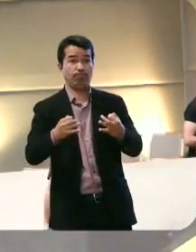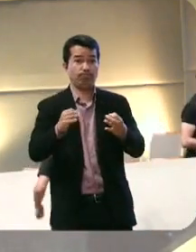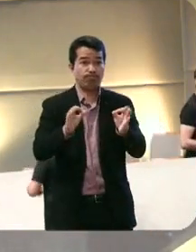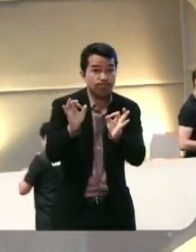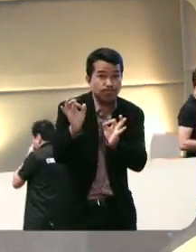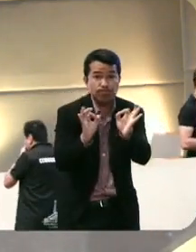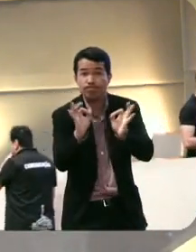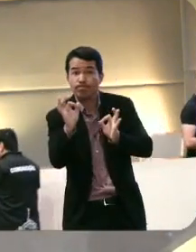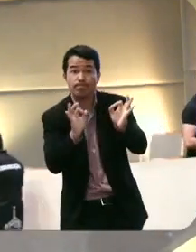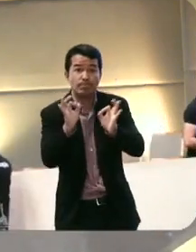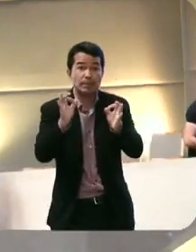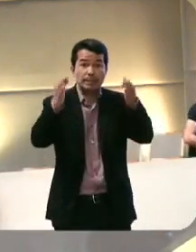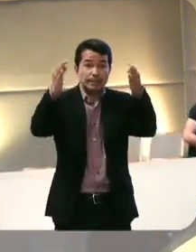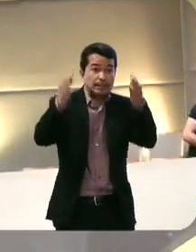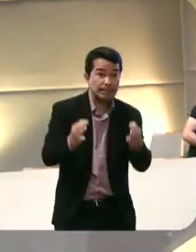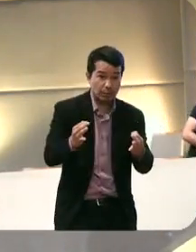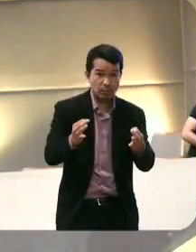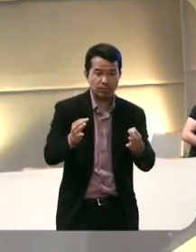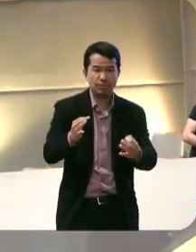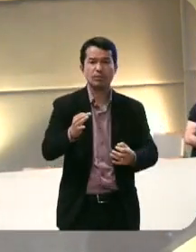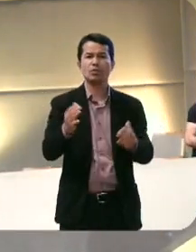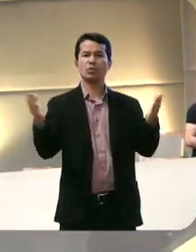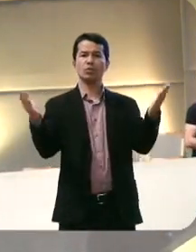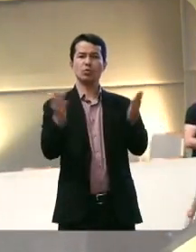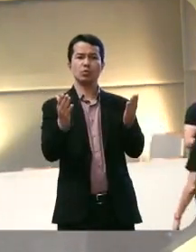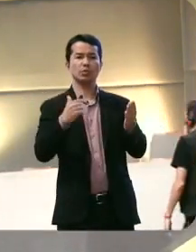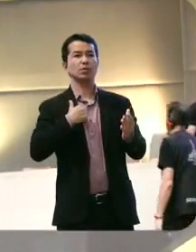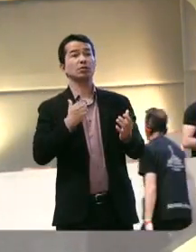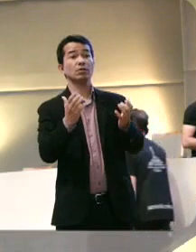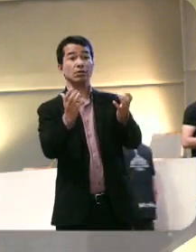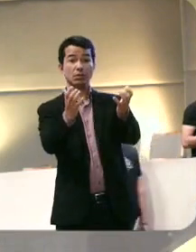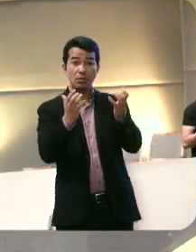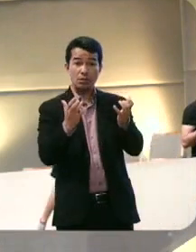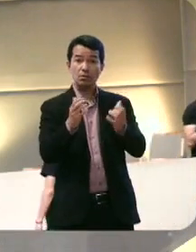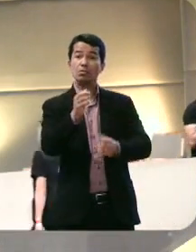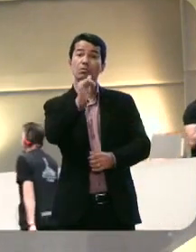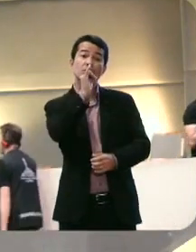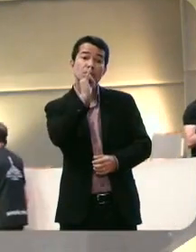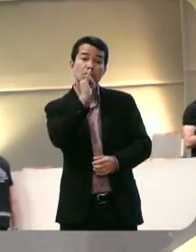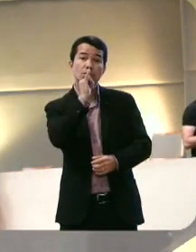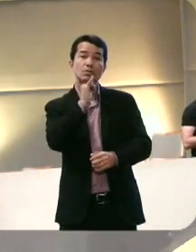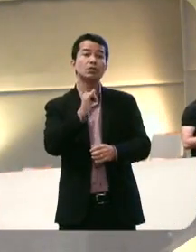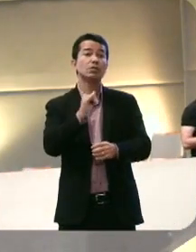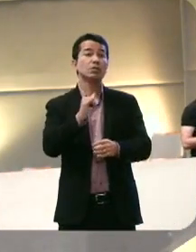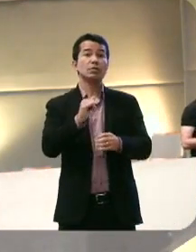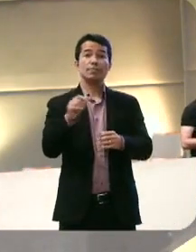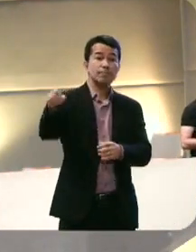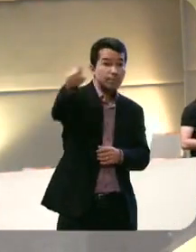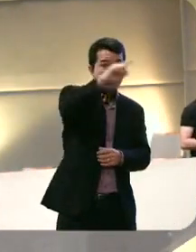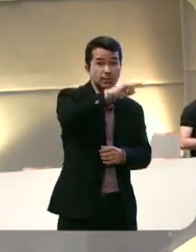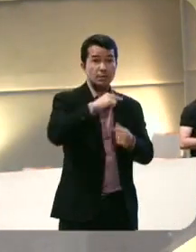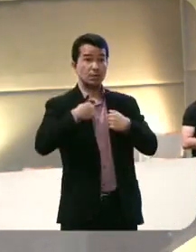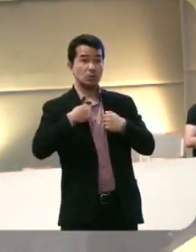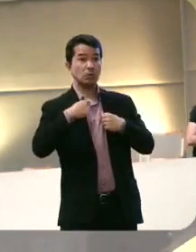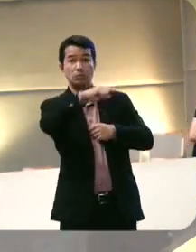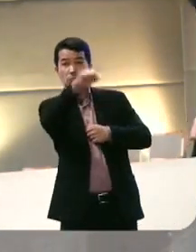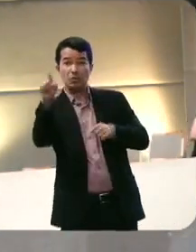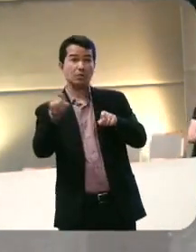hoje desafiar essa comunidade de fé a ser uma comunidade que vive em busca da nuvem.